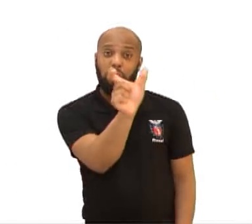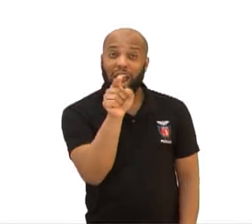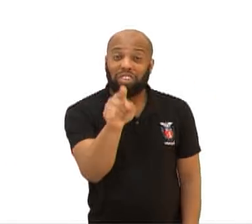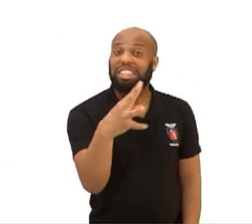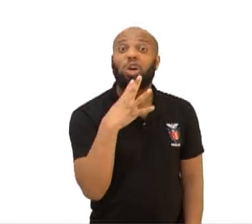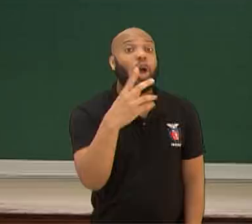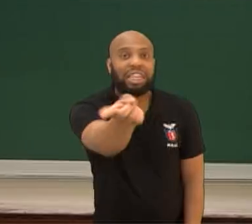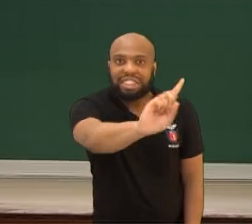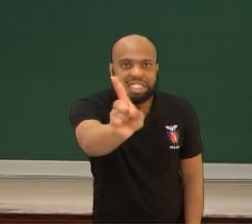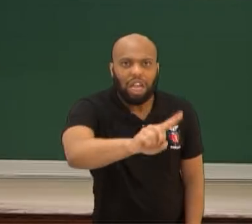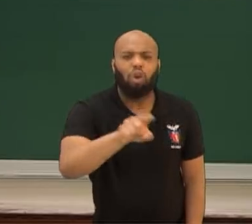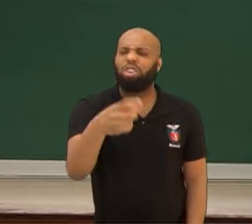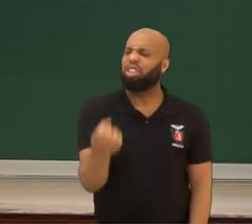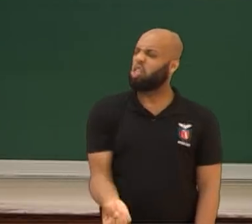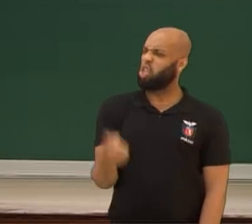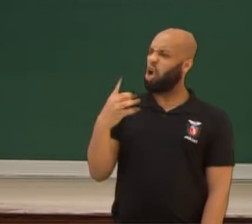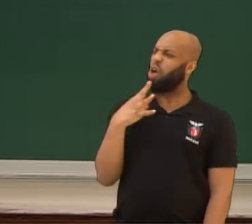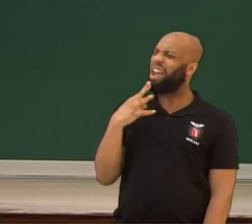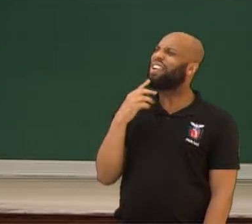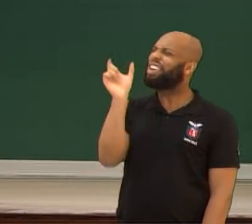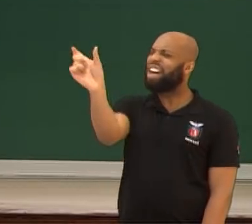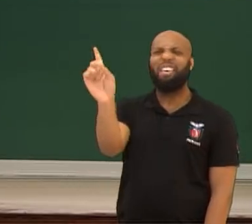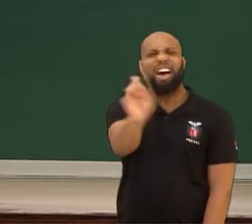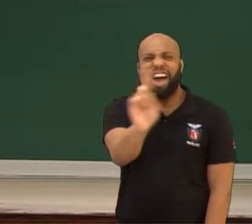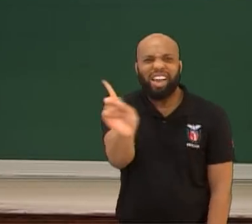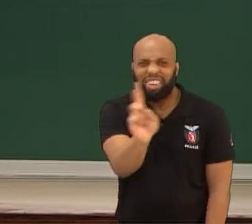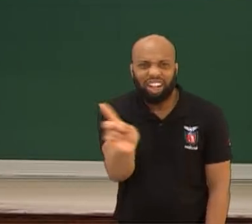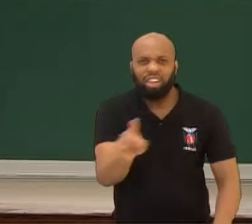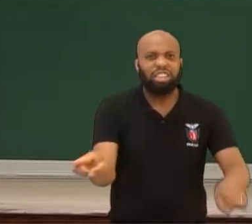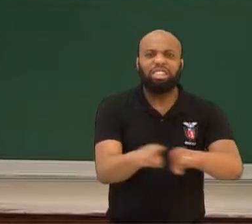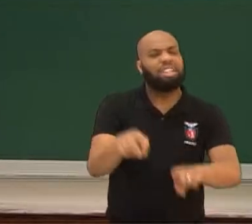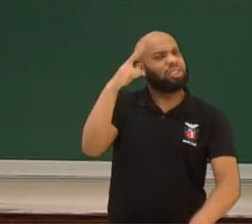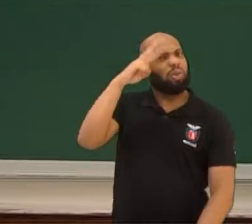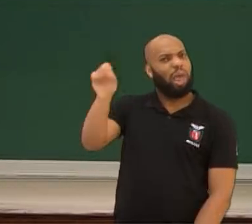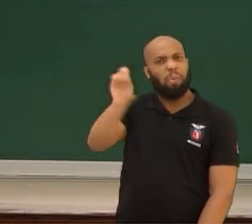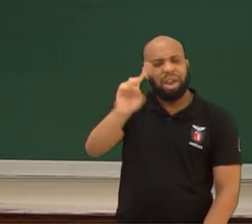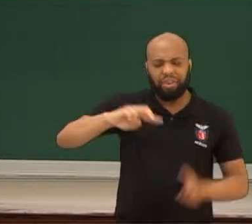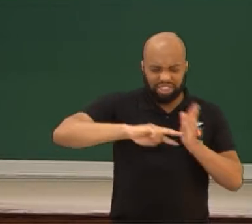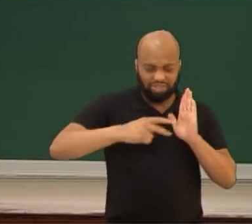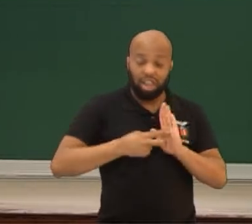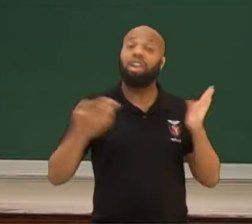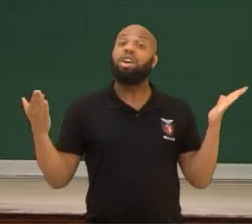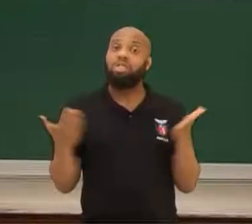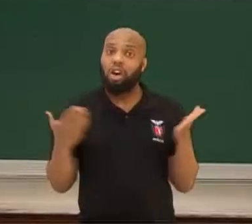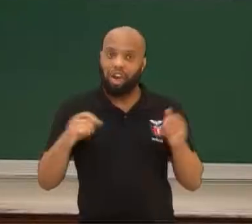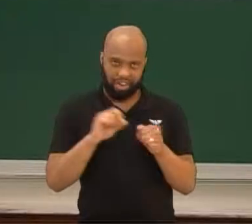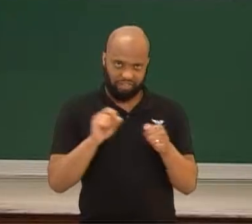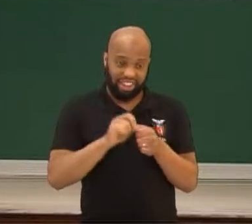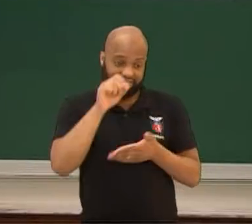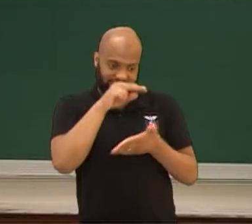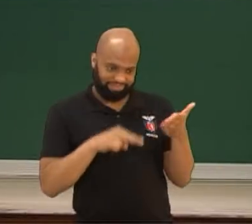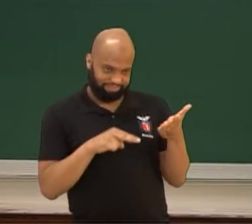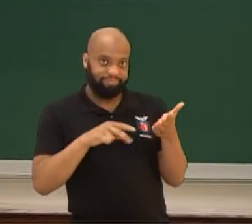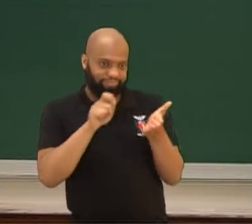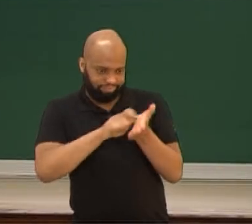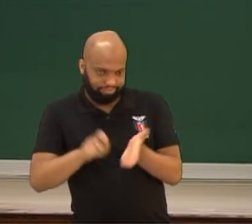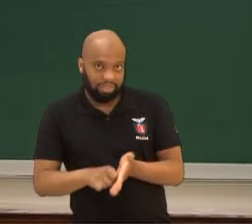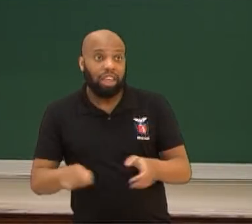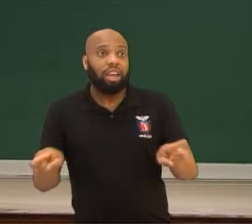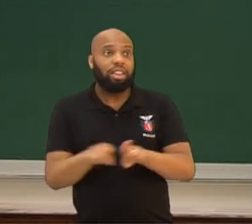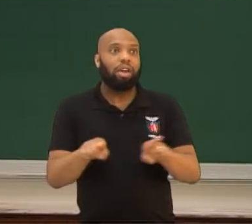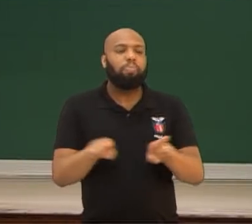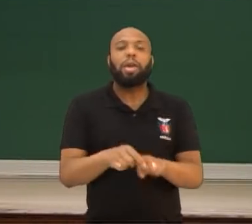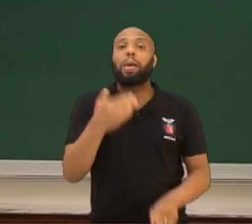que vocês consideram inéditas, que vocês nunca viram ou não se lembram do significado, tá? E também o enunciado do exercício